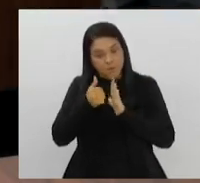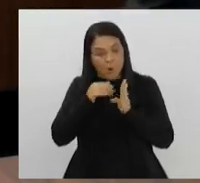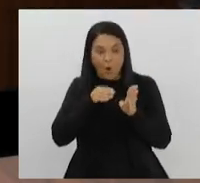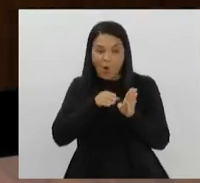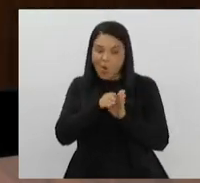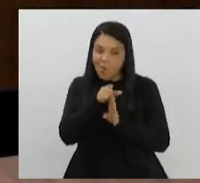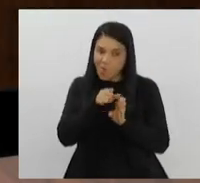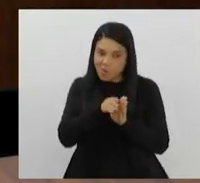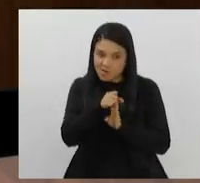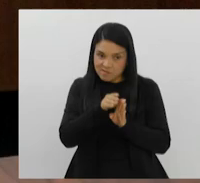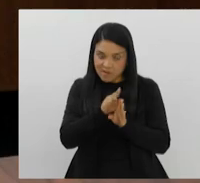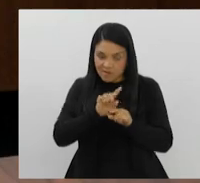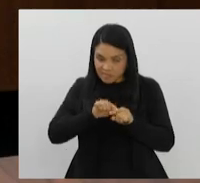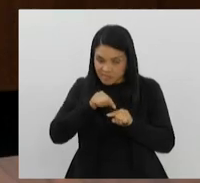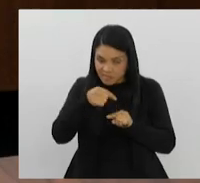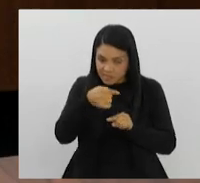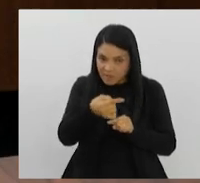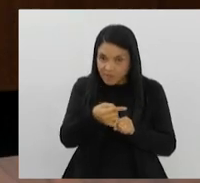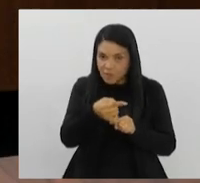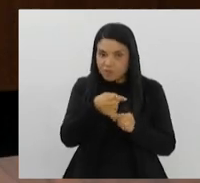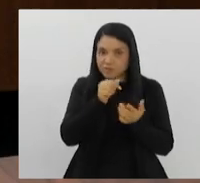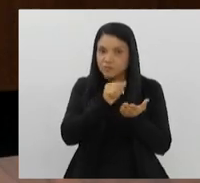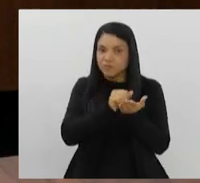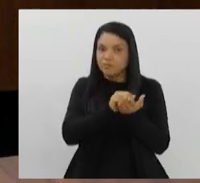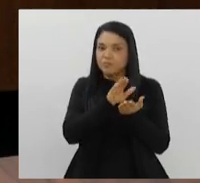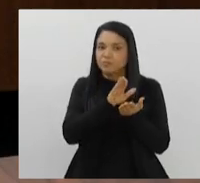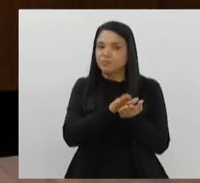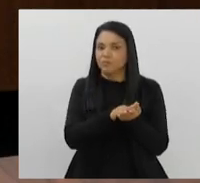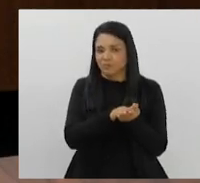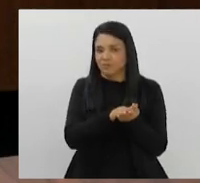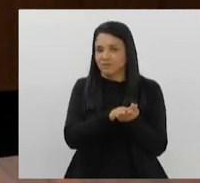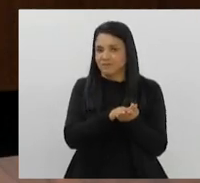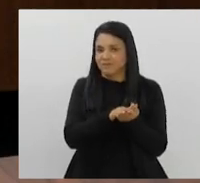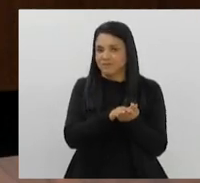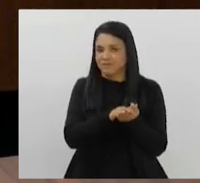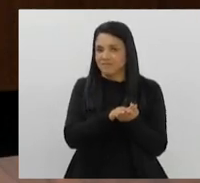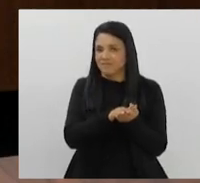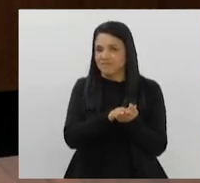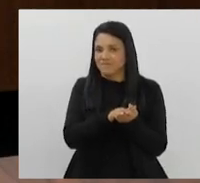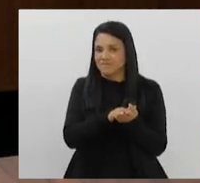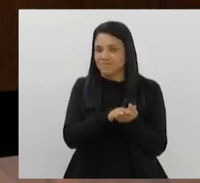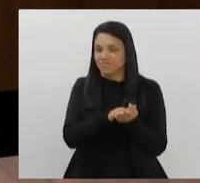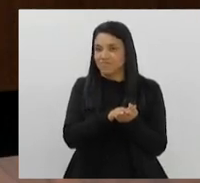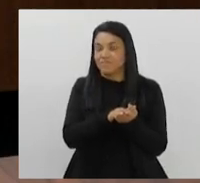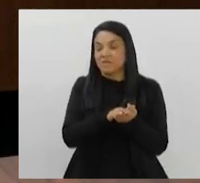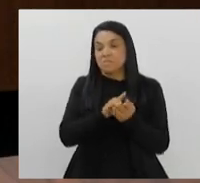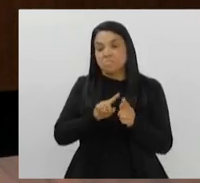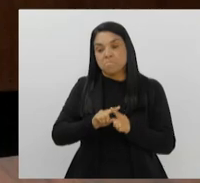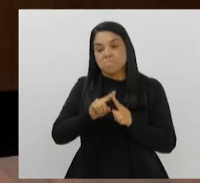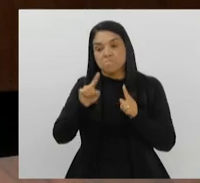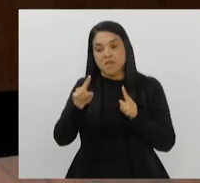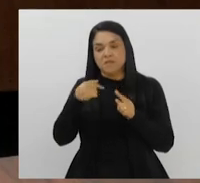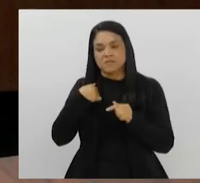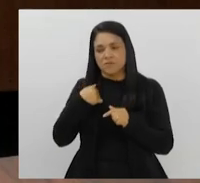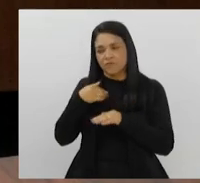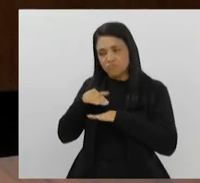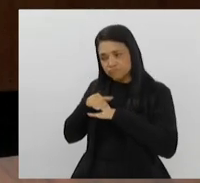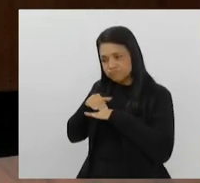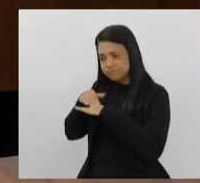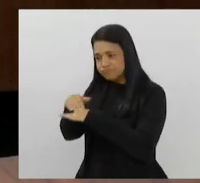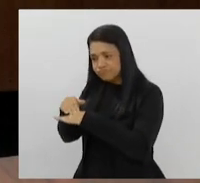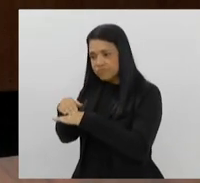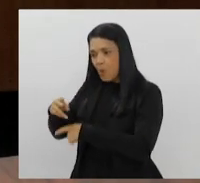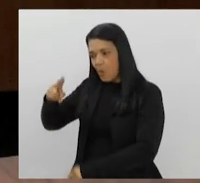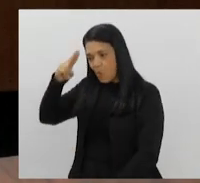orientado e depois, né, tomar as medidas, as providências. Porém, presidente, eu fui interpelar uns